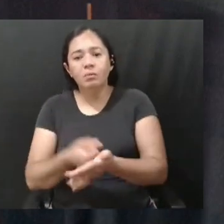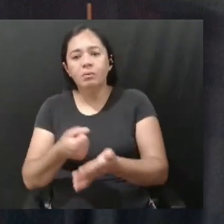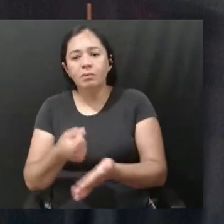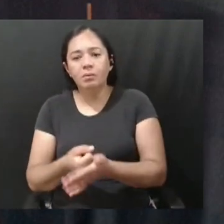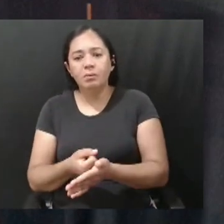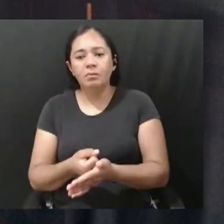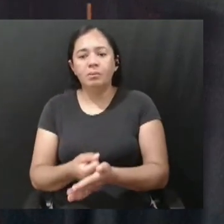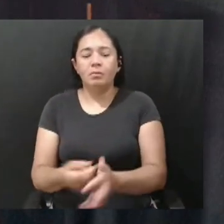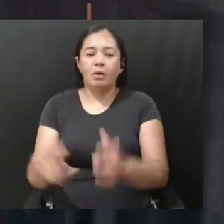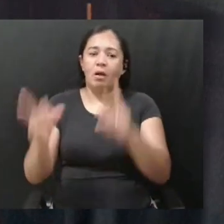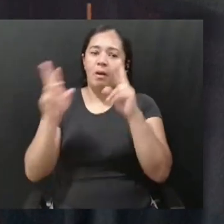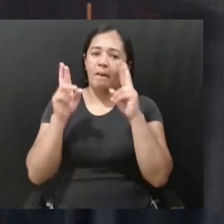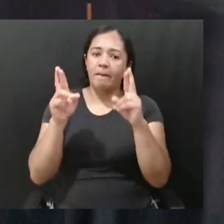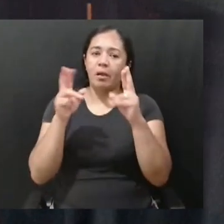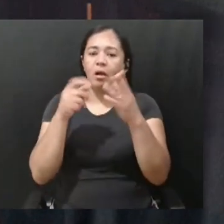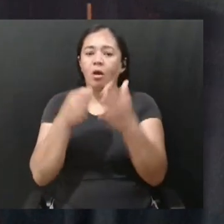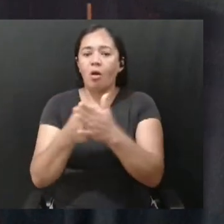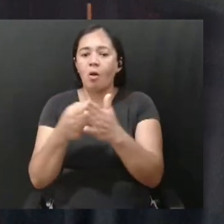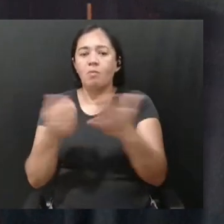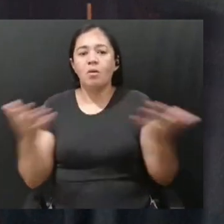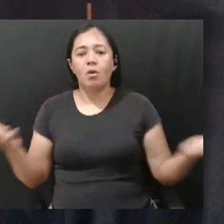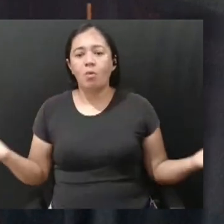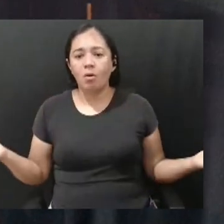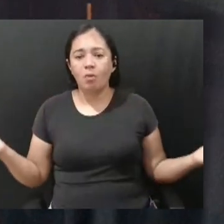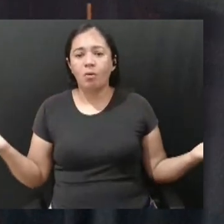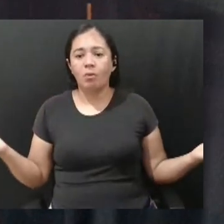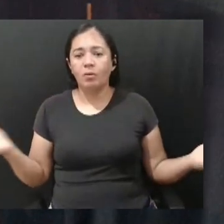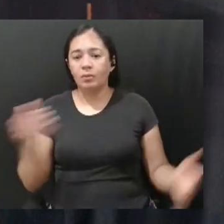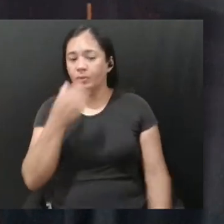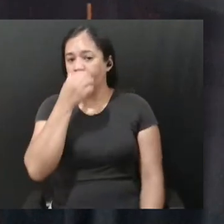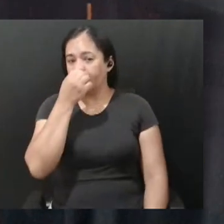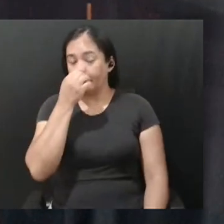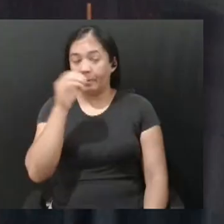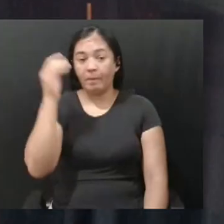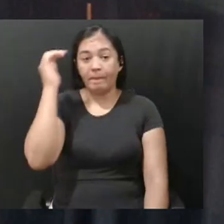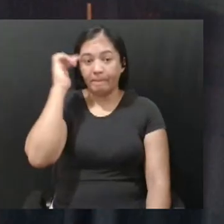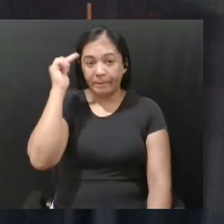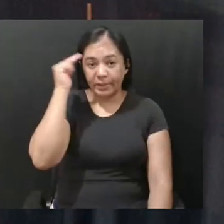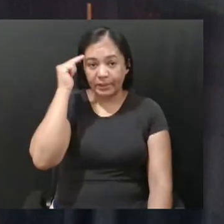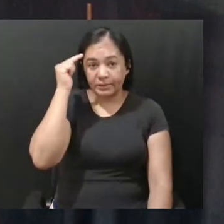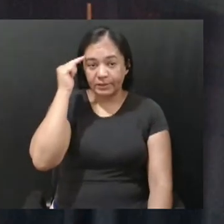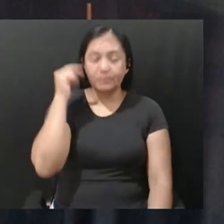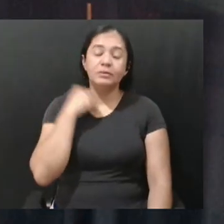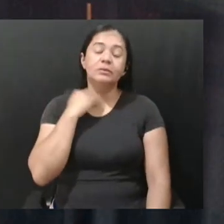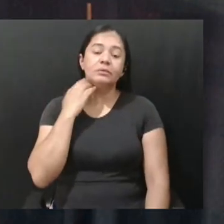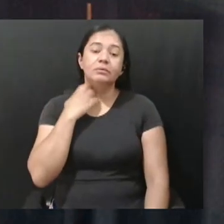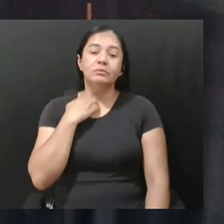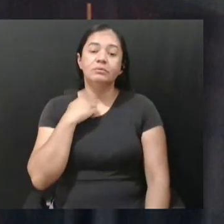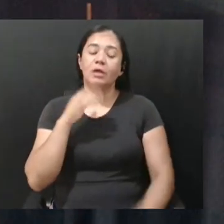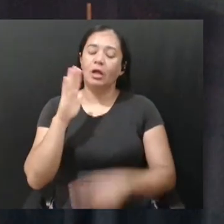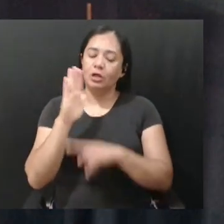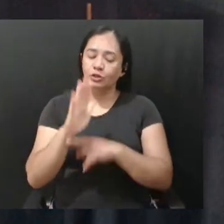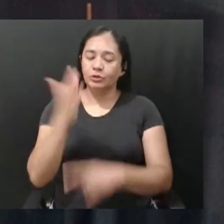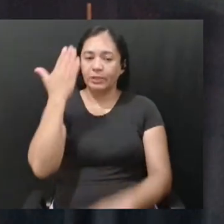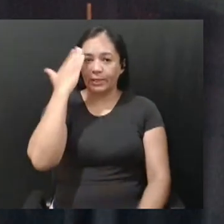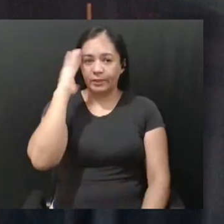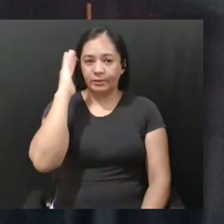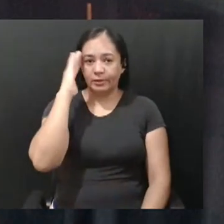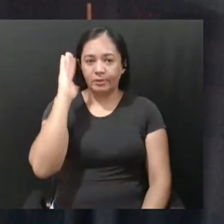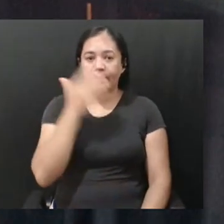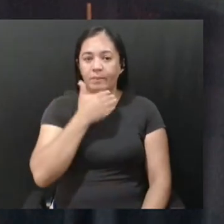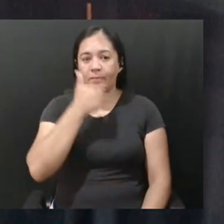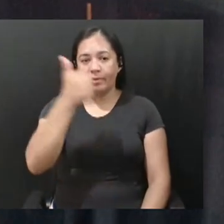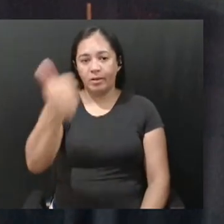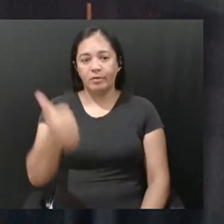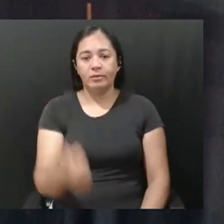são essas, né, então pensar um pouco nisso eu acho que ajuda a entender, né, como,